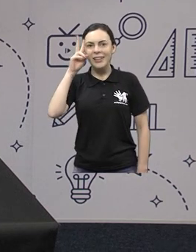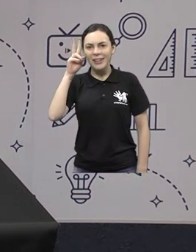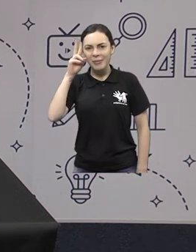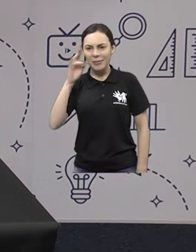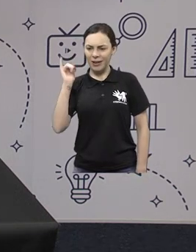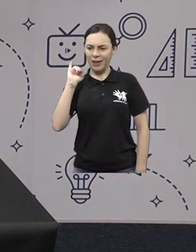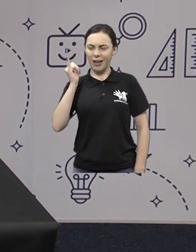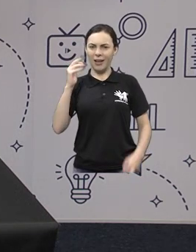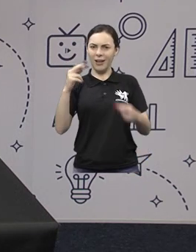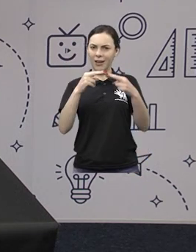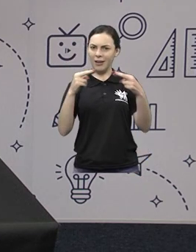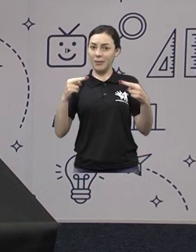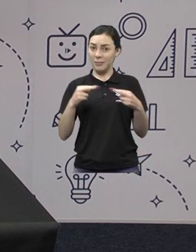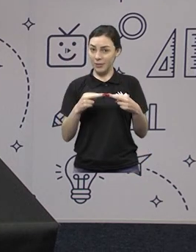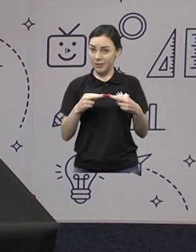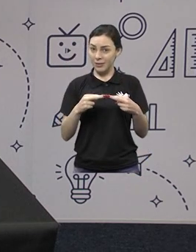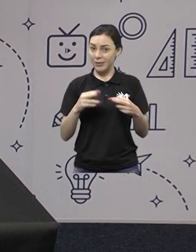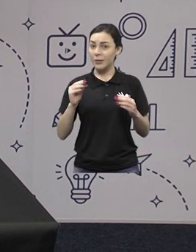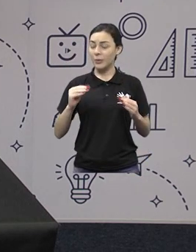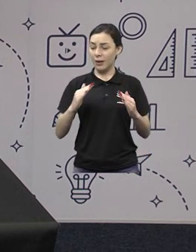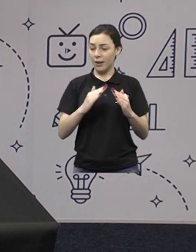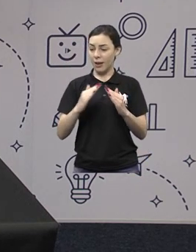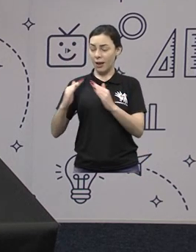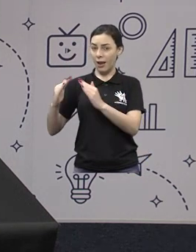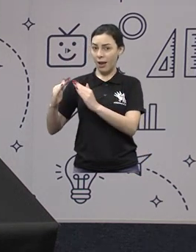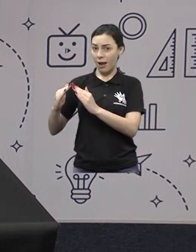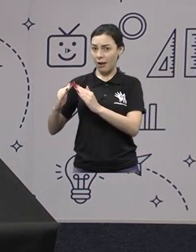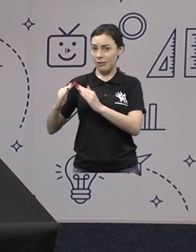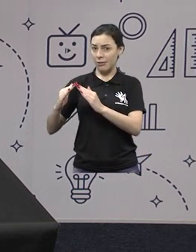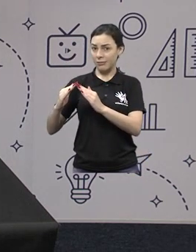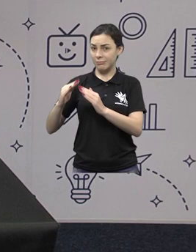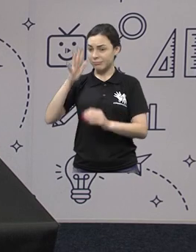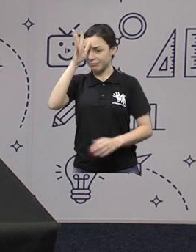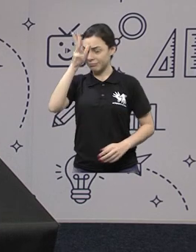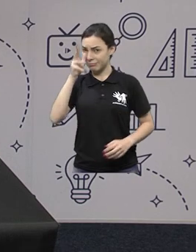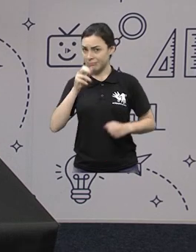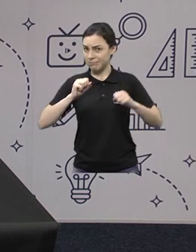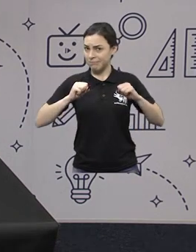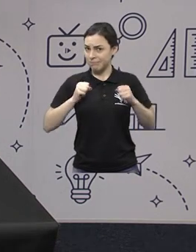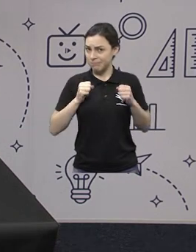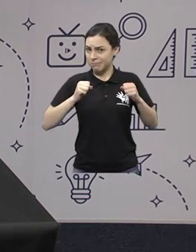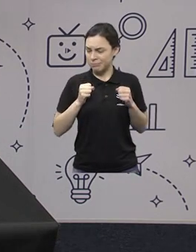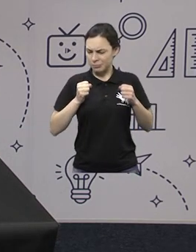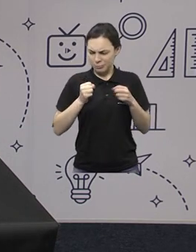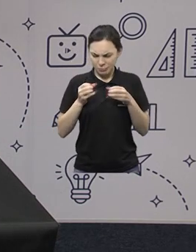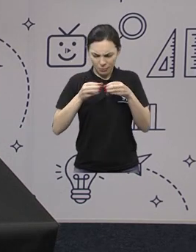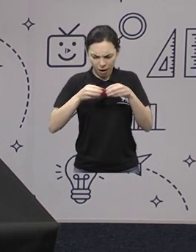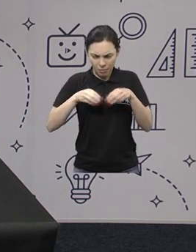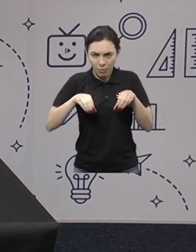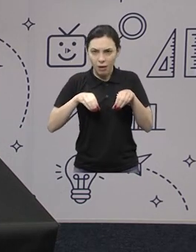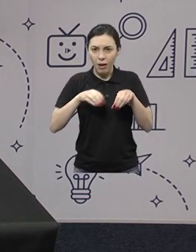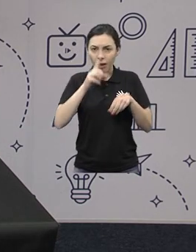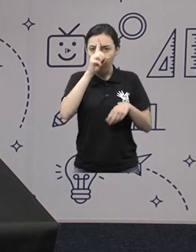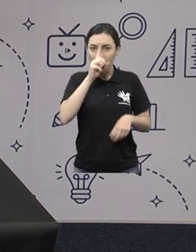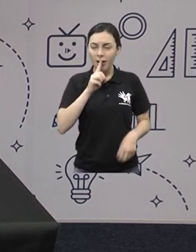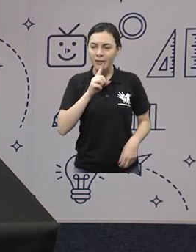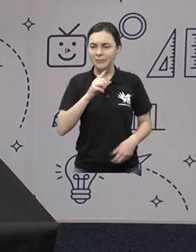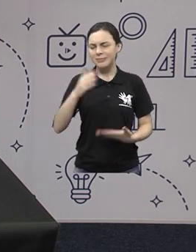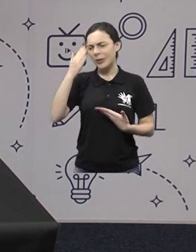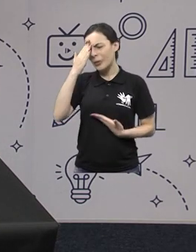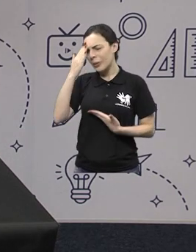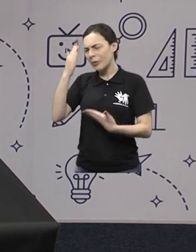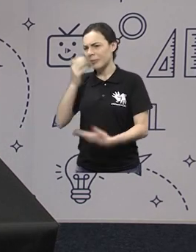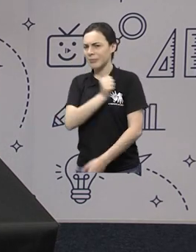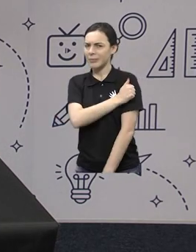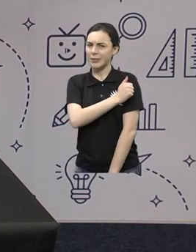A galinha do vizinho bota ovo amarelinho. Muito bem, obrigada, Breno, pela sua